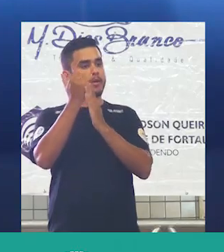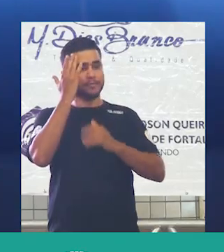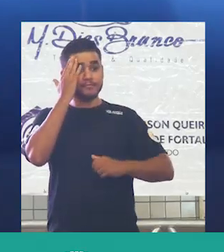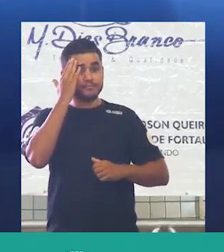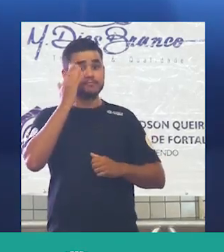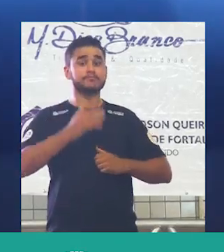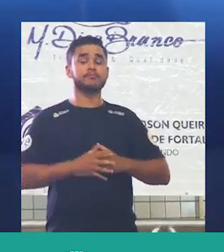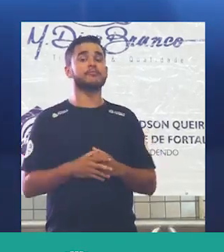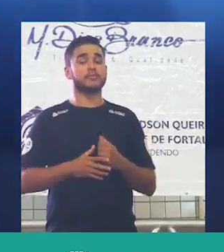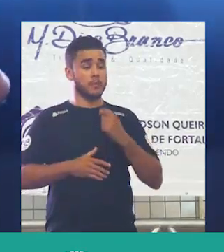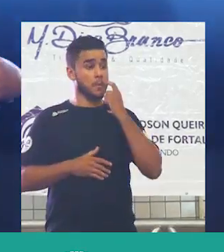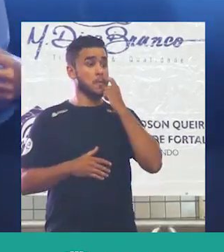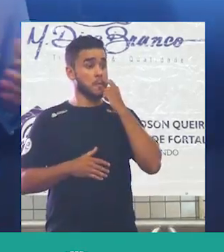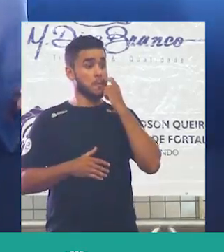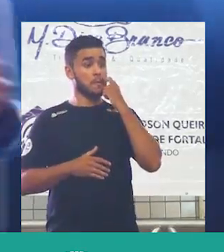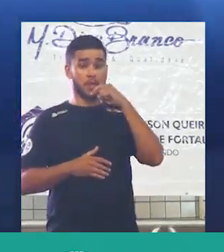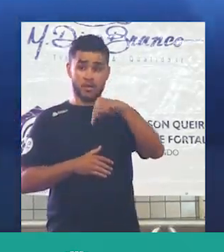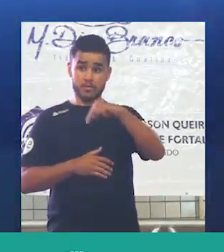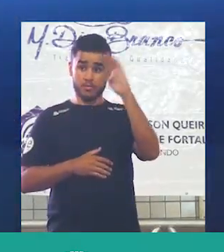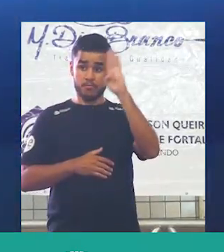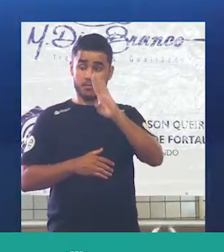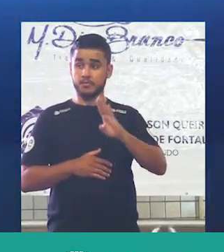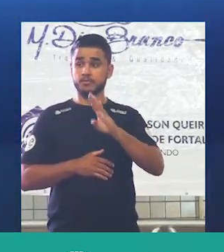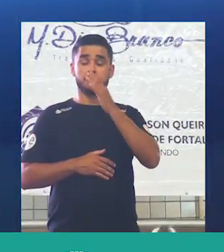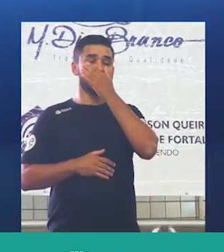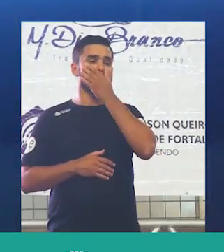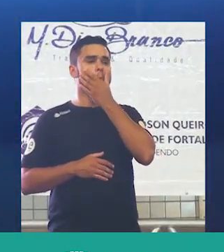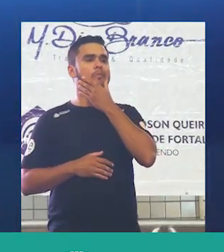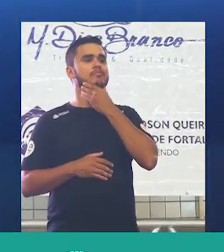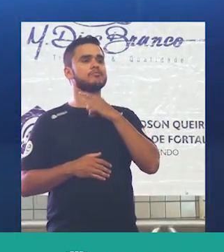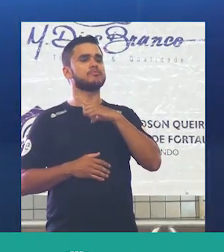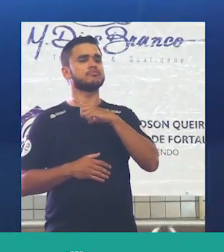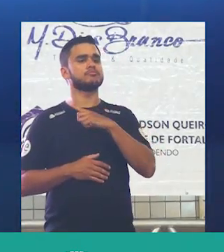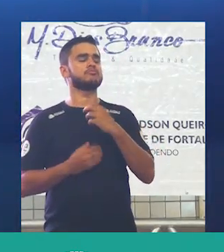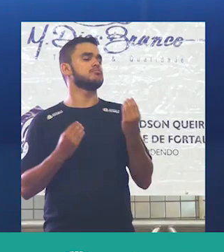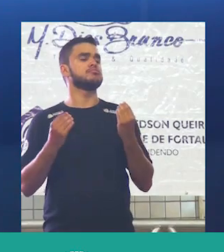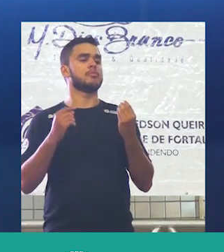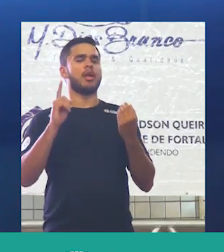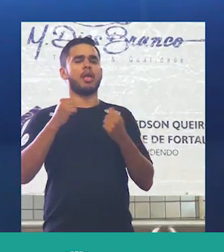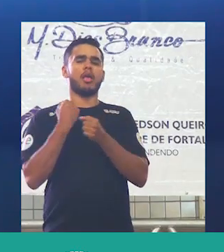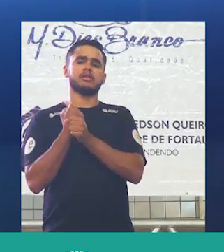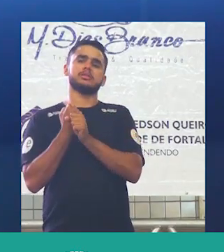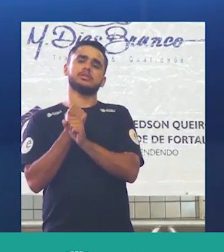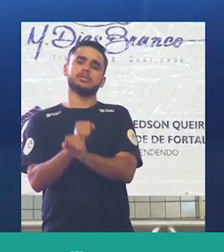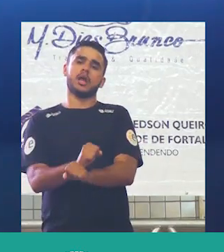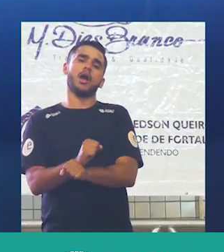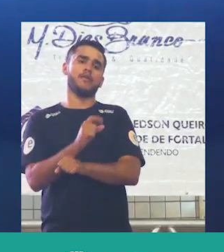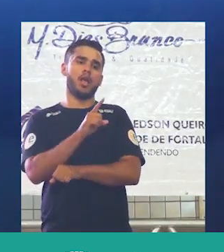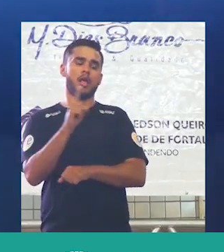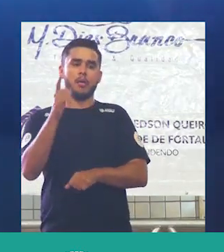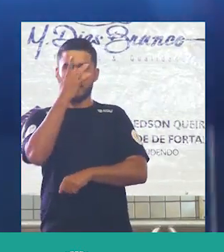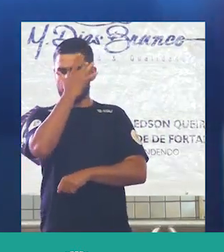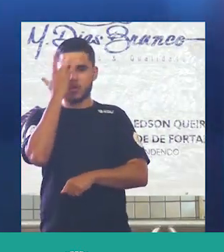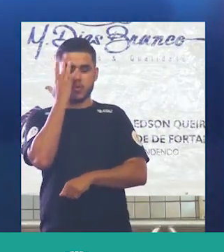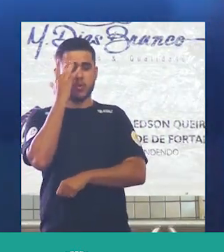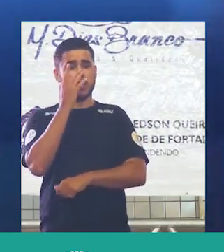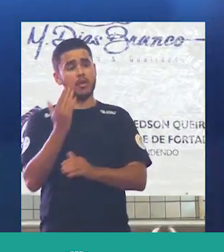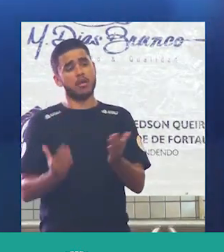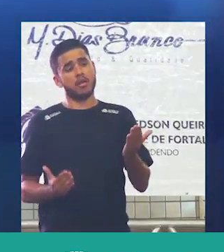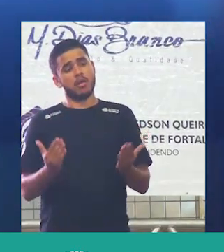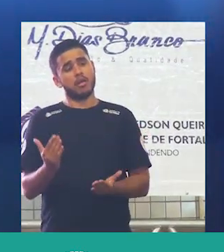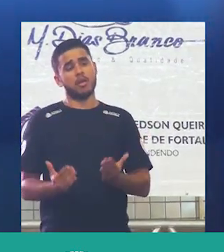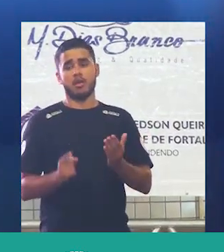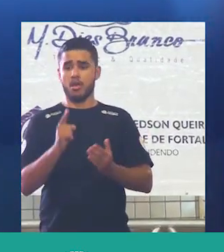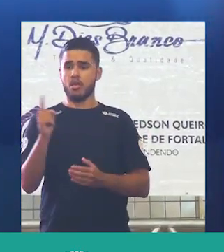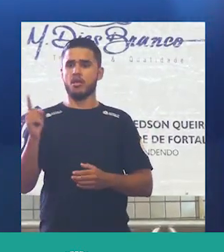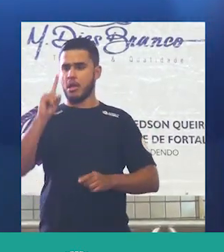aqui no Brasil, a nossa tradição escravista fez as pessoas tratarem empregada